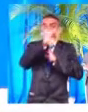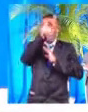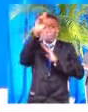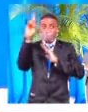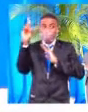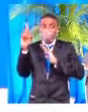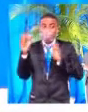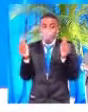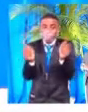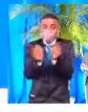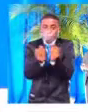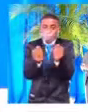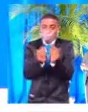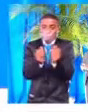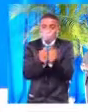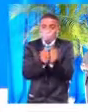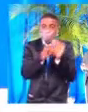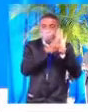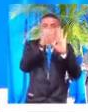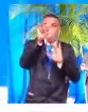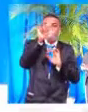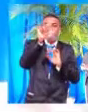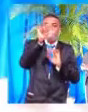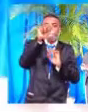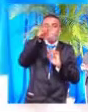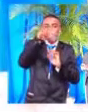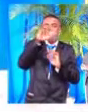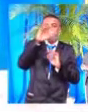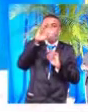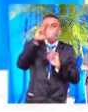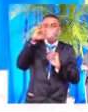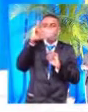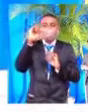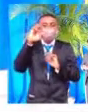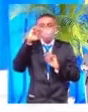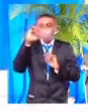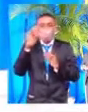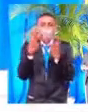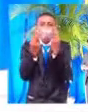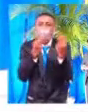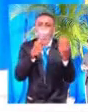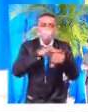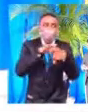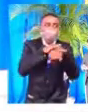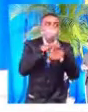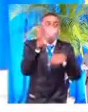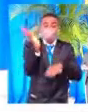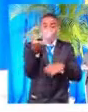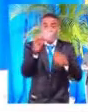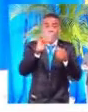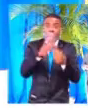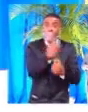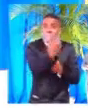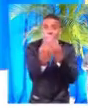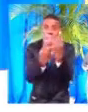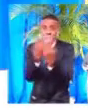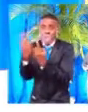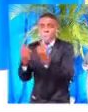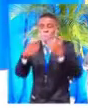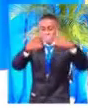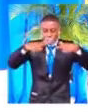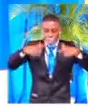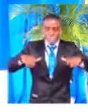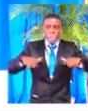todos, na companhia aqui do pastor Angelino, muitos diálogos foram afinados, cada um a partir do seu